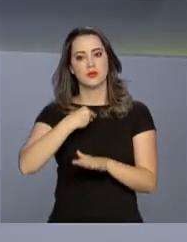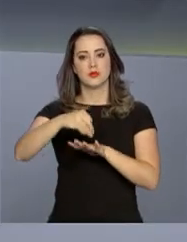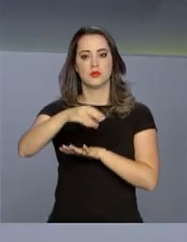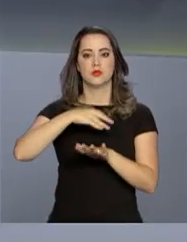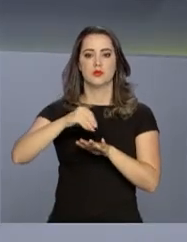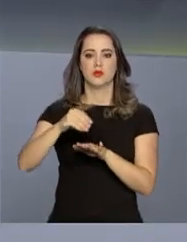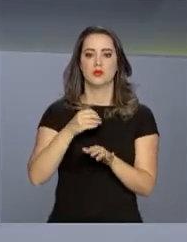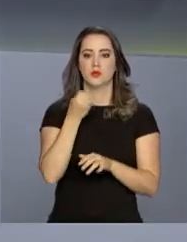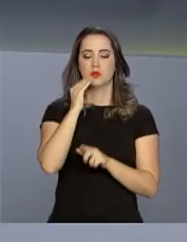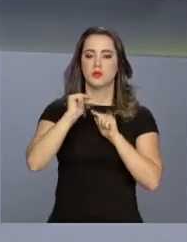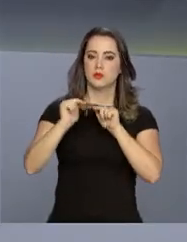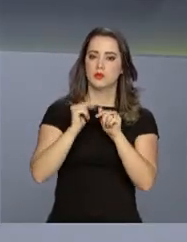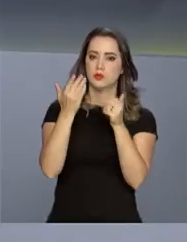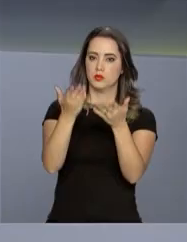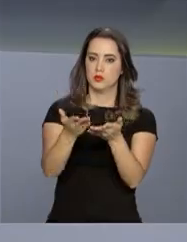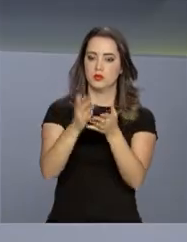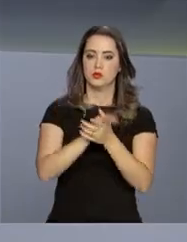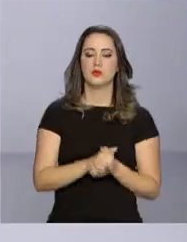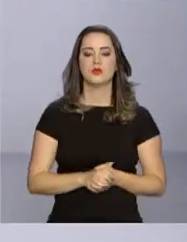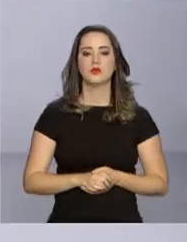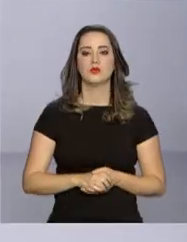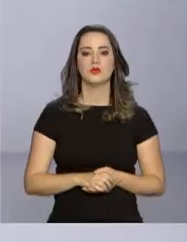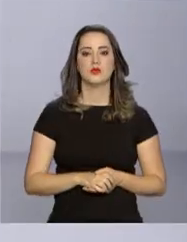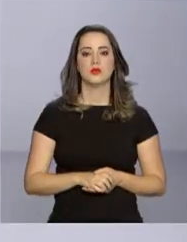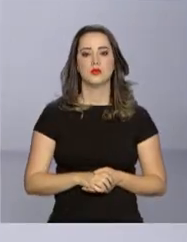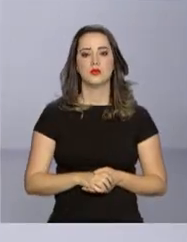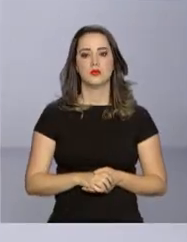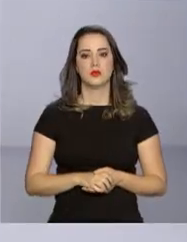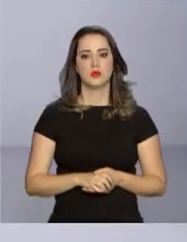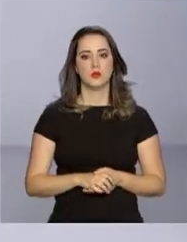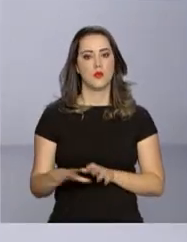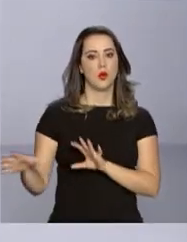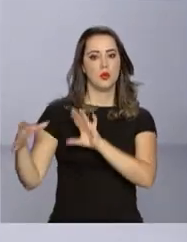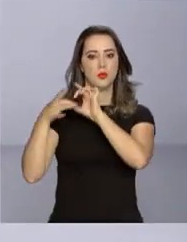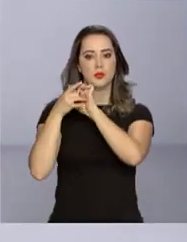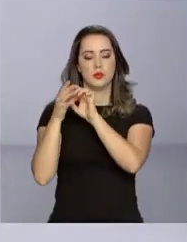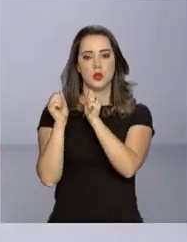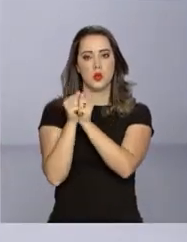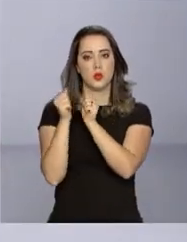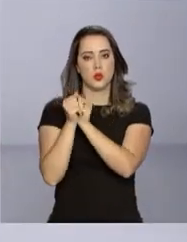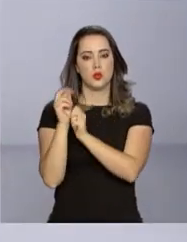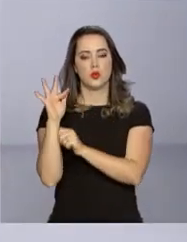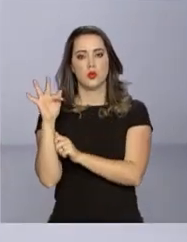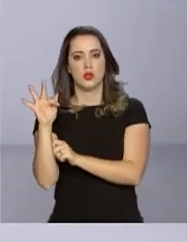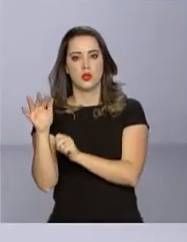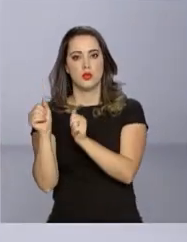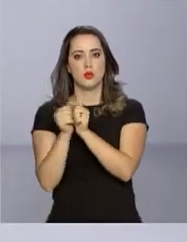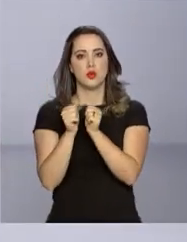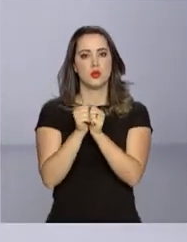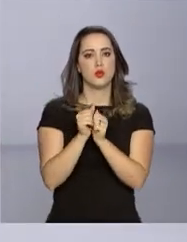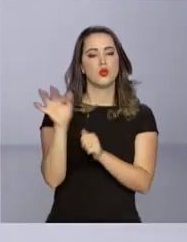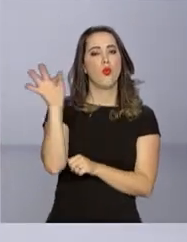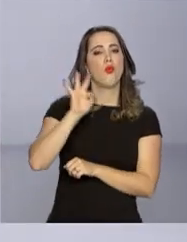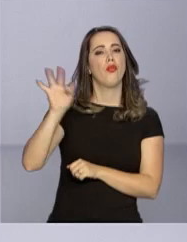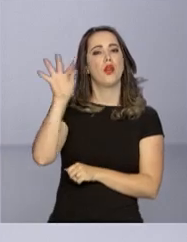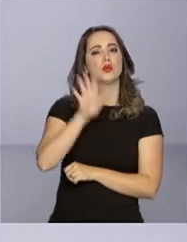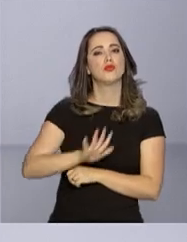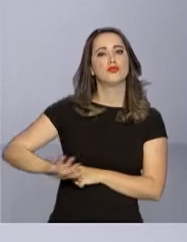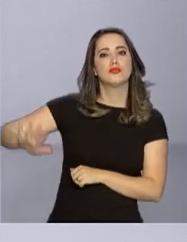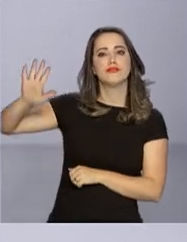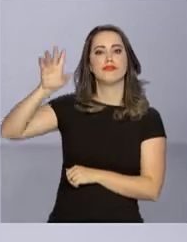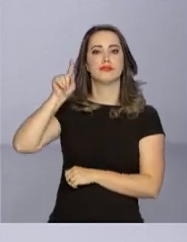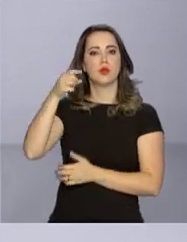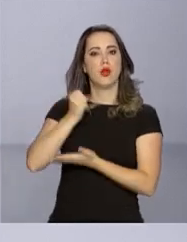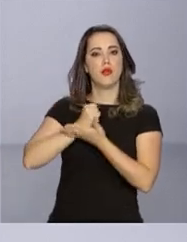informações de um bom trabalho pra você uma parceria entre a receber federal e faculdades de todo o país oferece